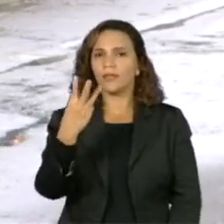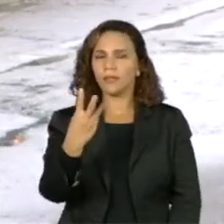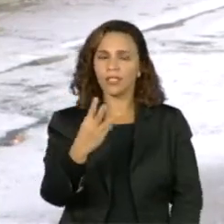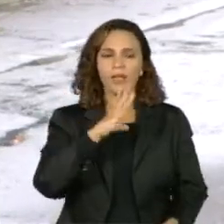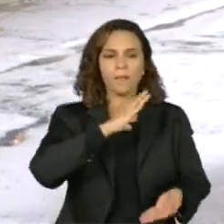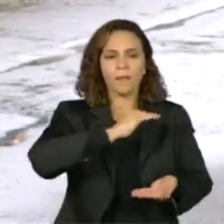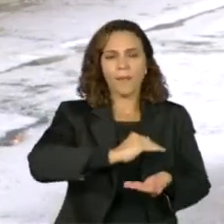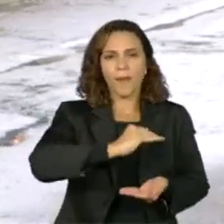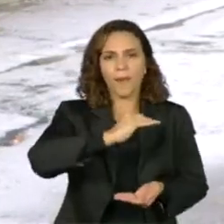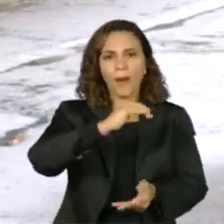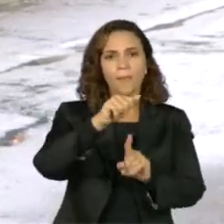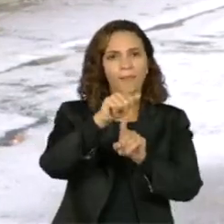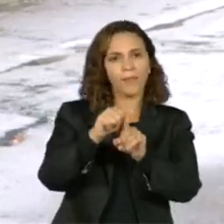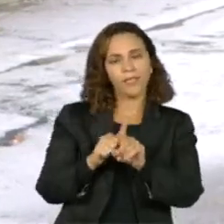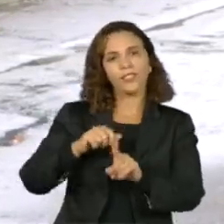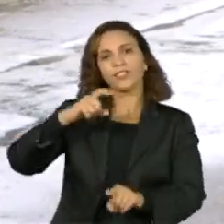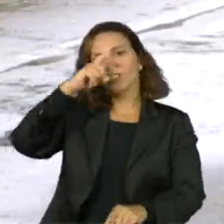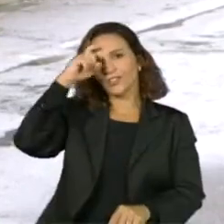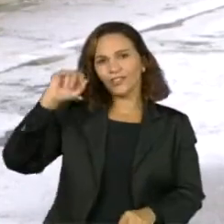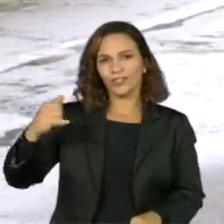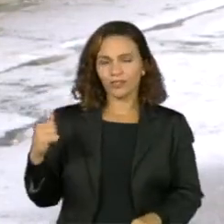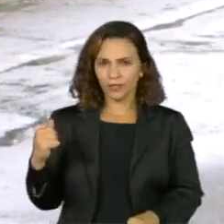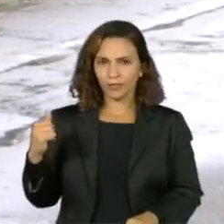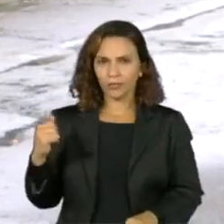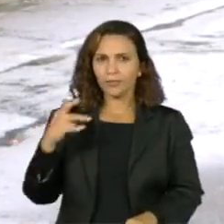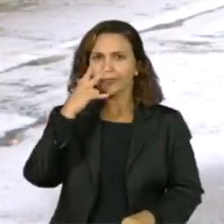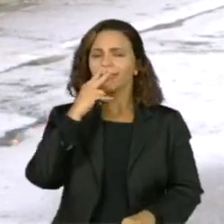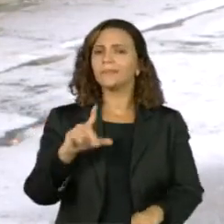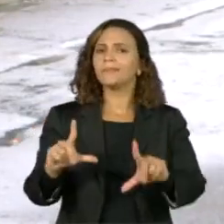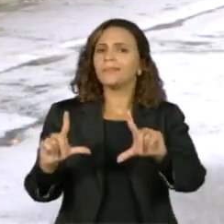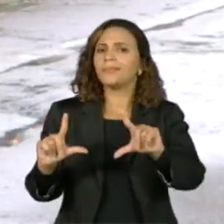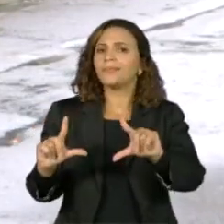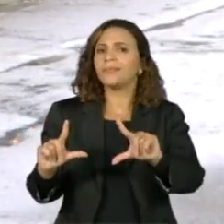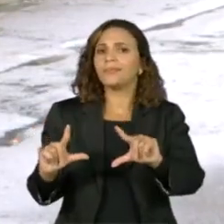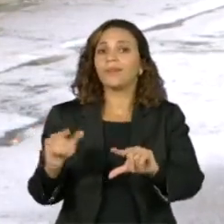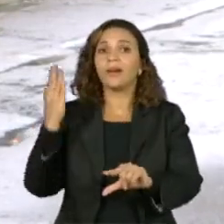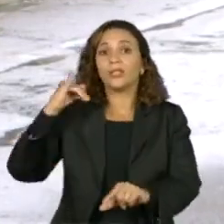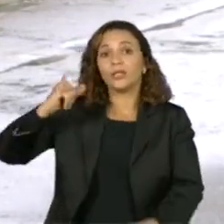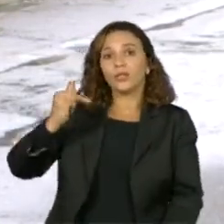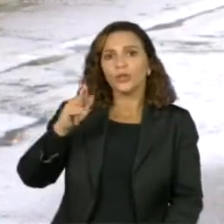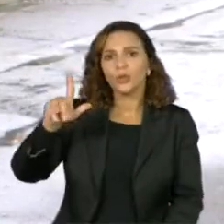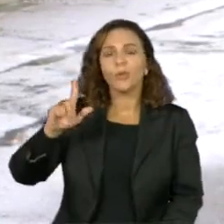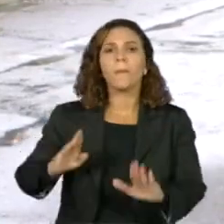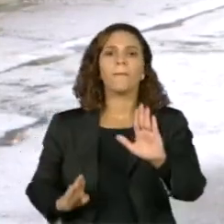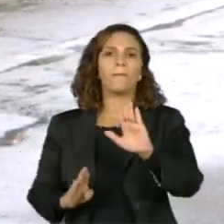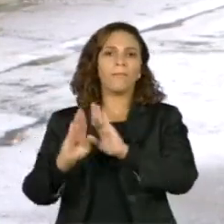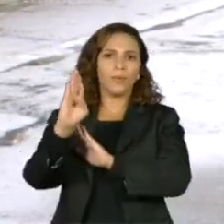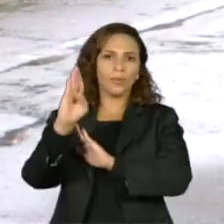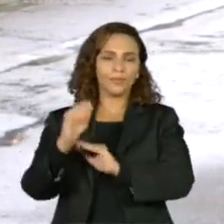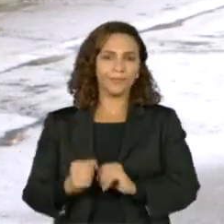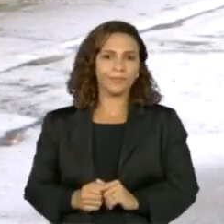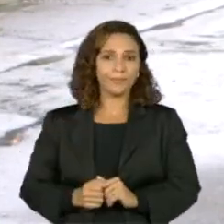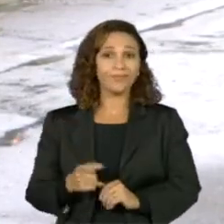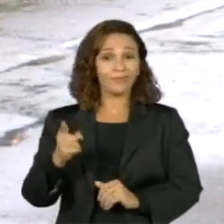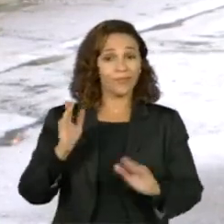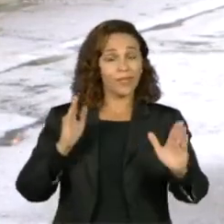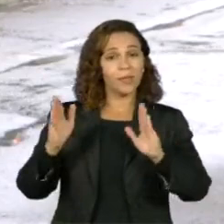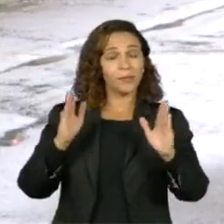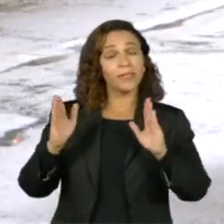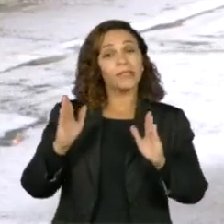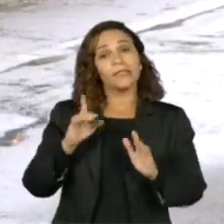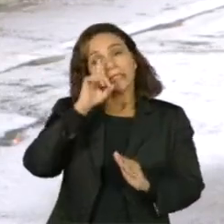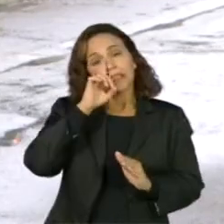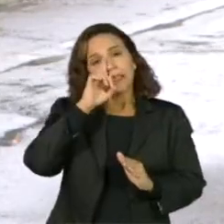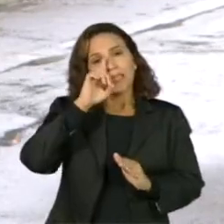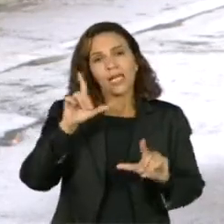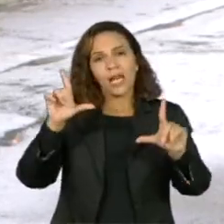de sangue no mês de janeiro, menos da metade do pico das doações em julho de 2021. Essa fase crítica é atribuída ao